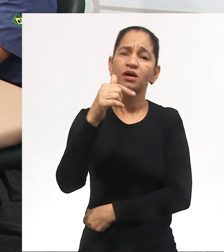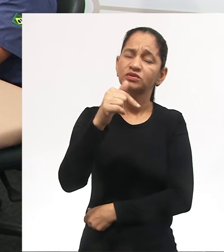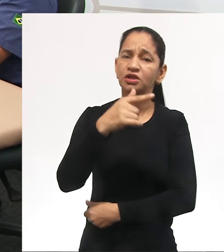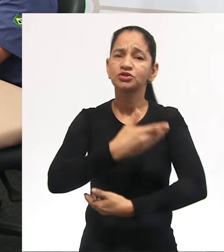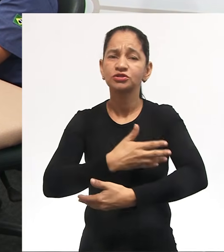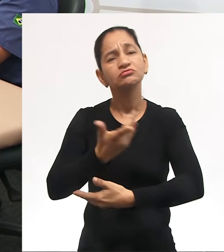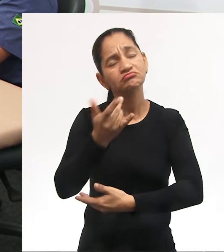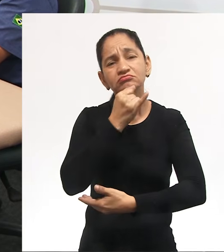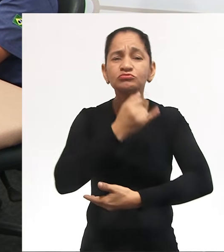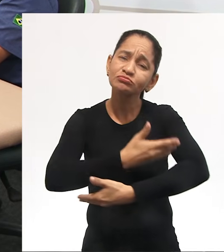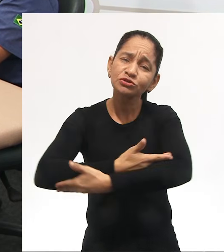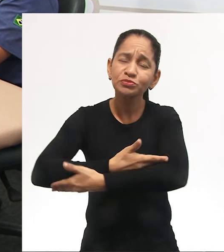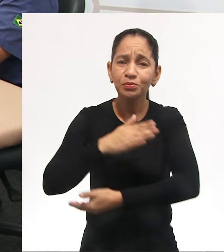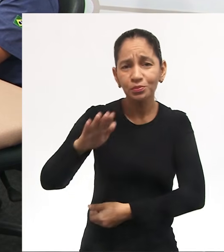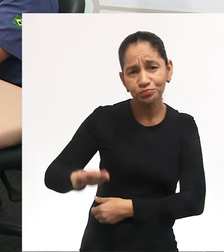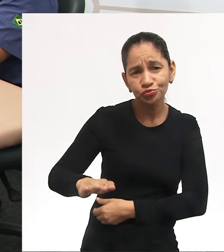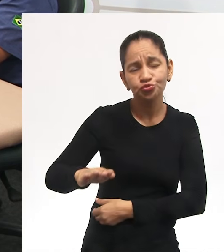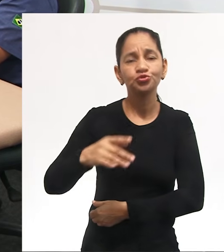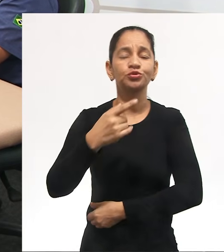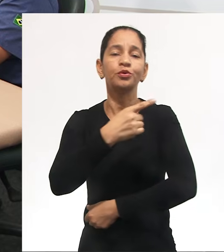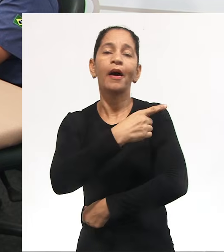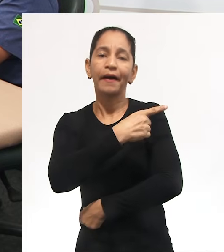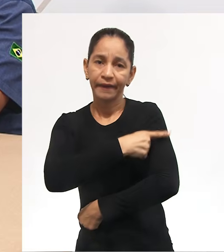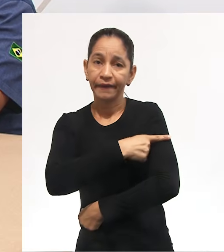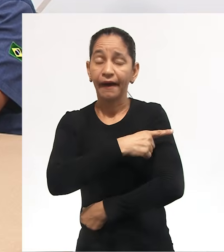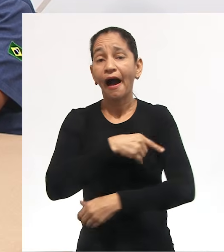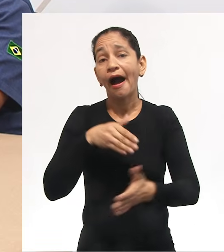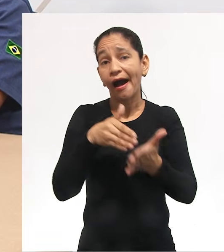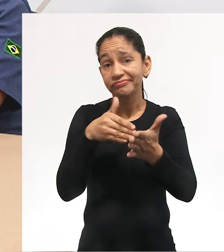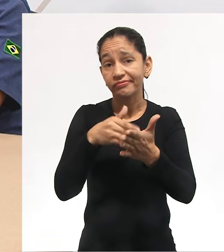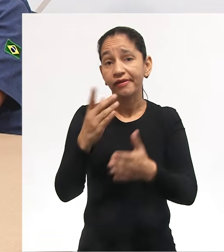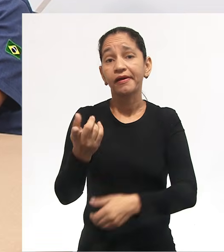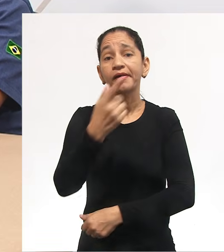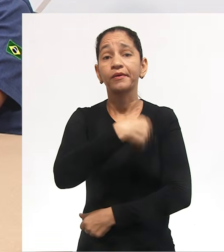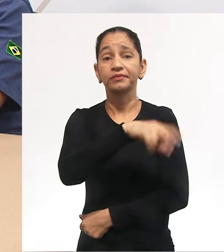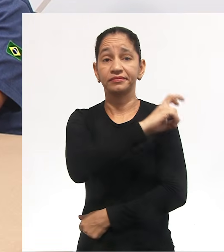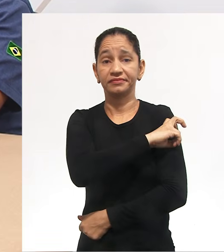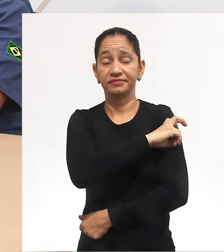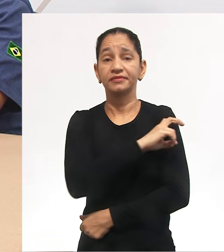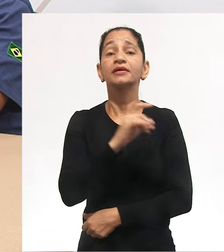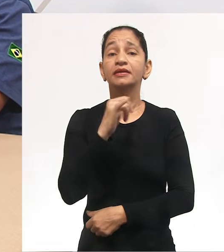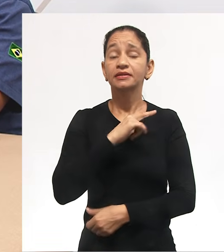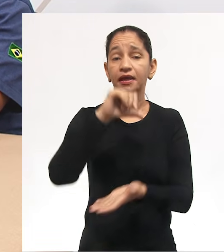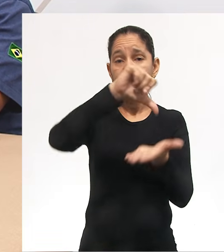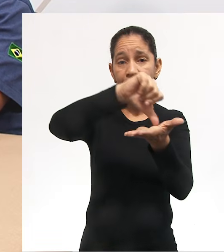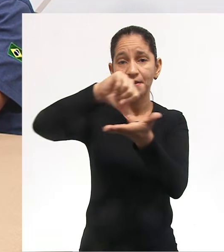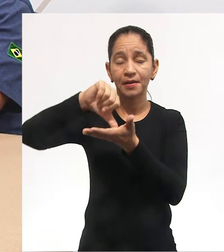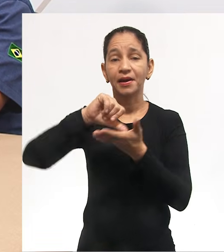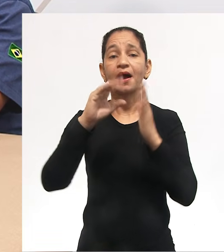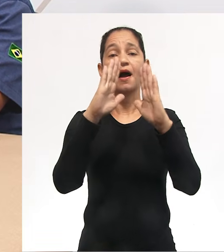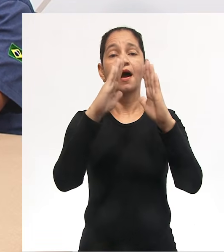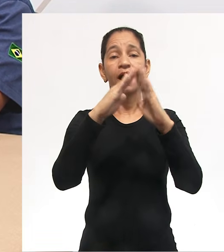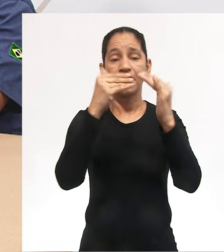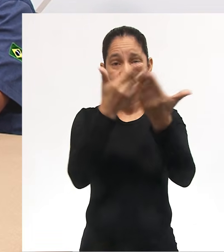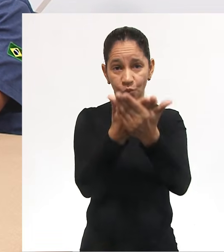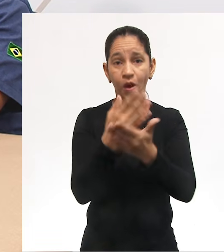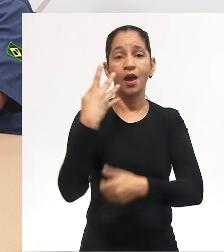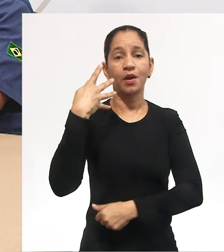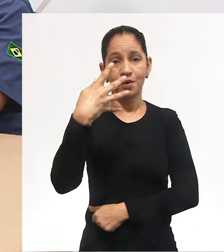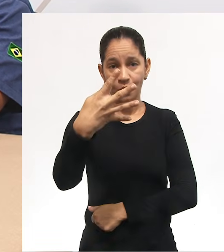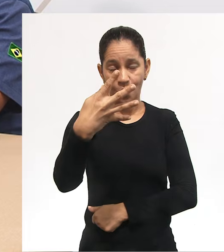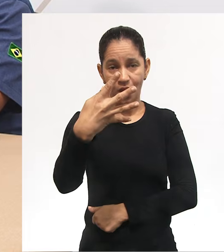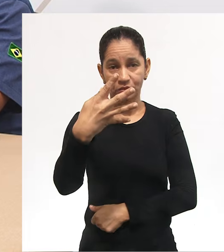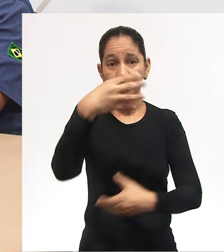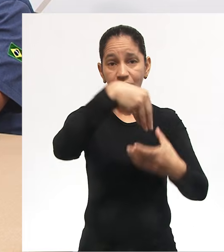que são crianças bem pequenas, de 1 ano e 7 meses, até o 5º ano. Ela tem 4